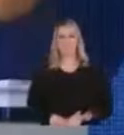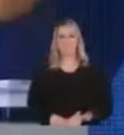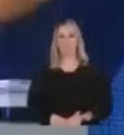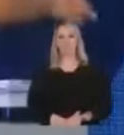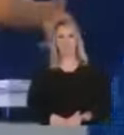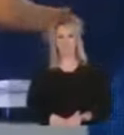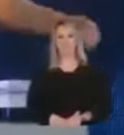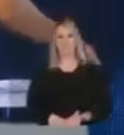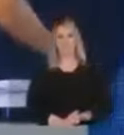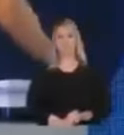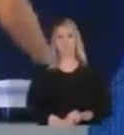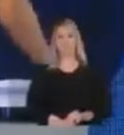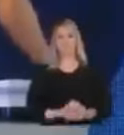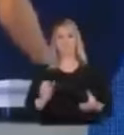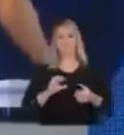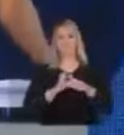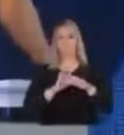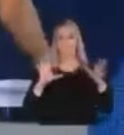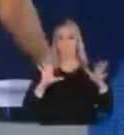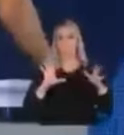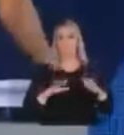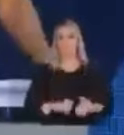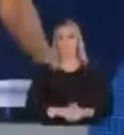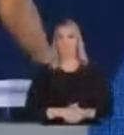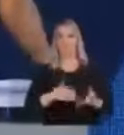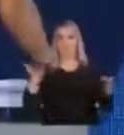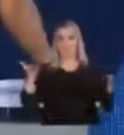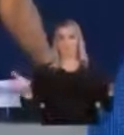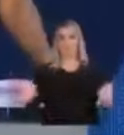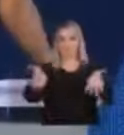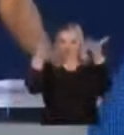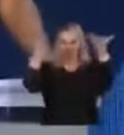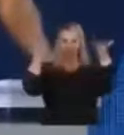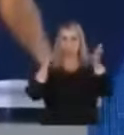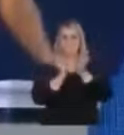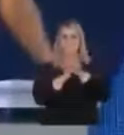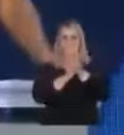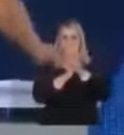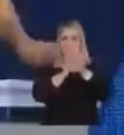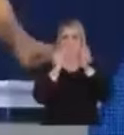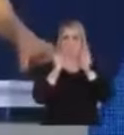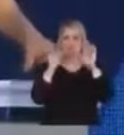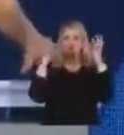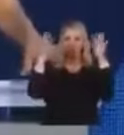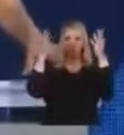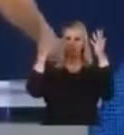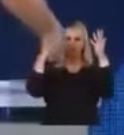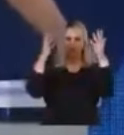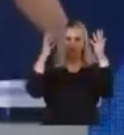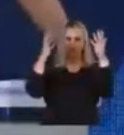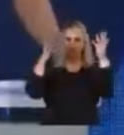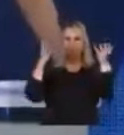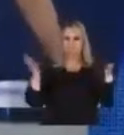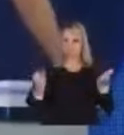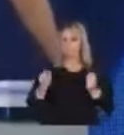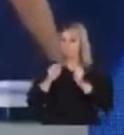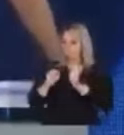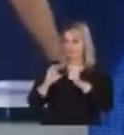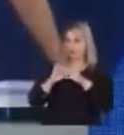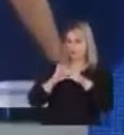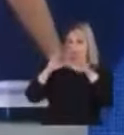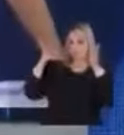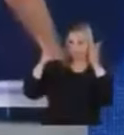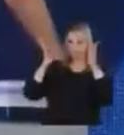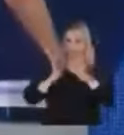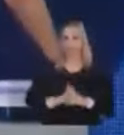todos os candidat permitir vamos permitir essa agora vocês querem se manifestar por favor para todos os candidatos um grande aplauso po